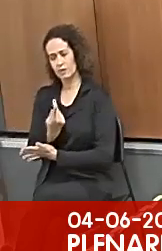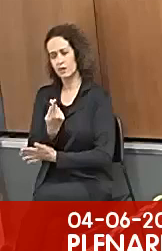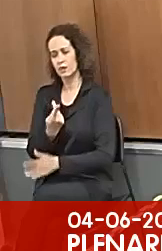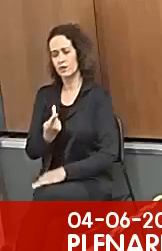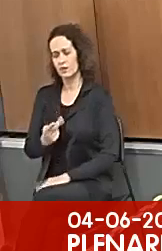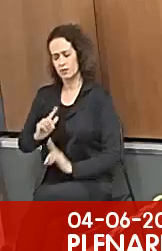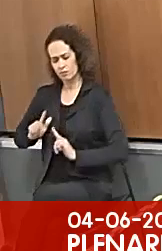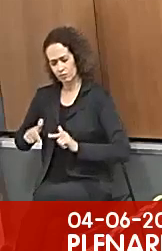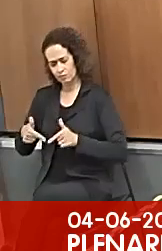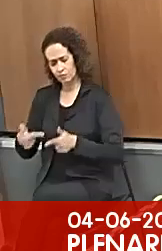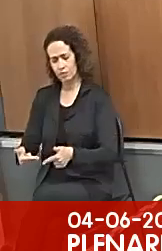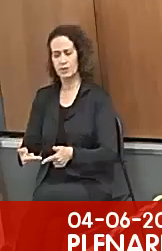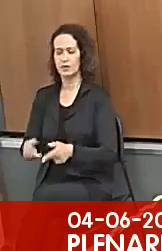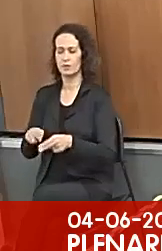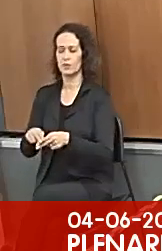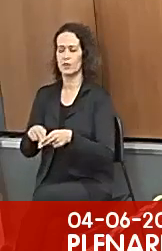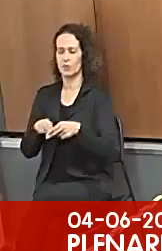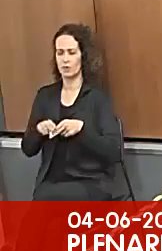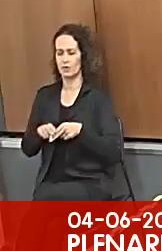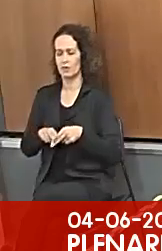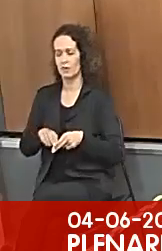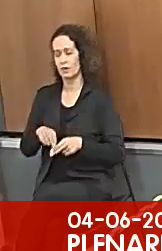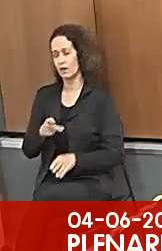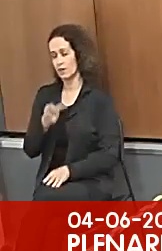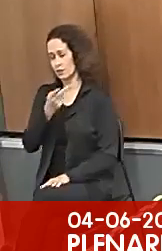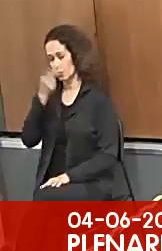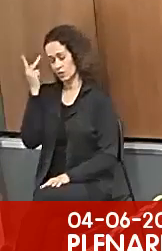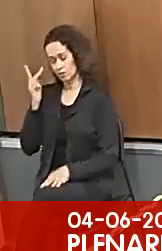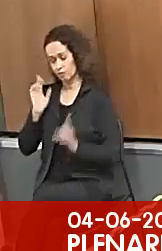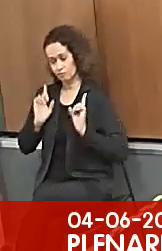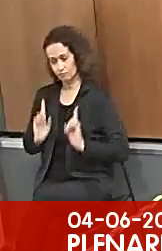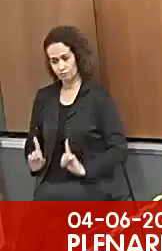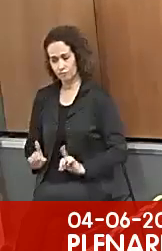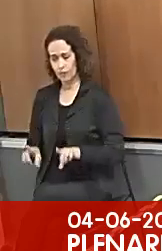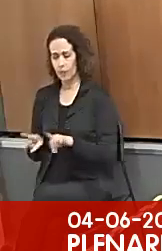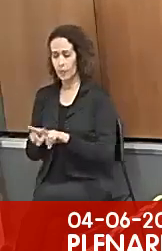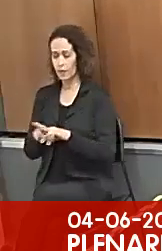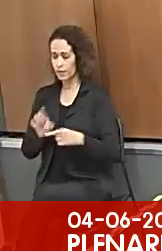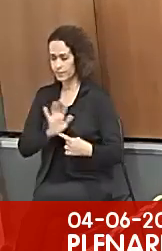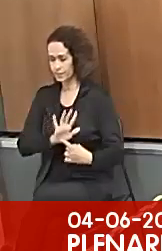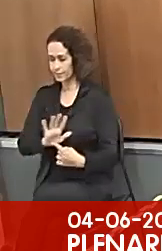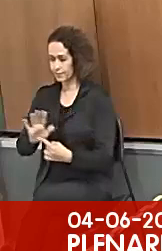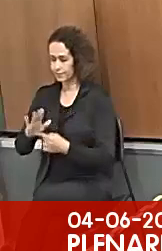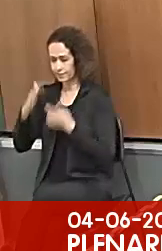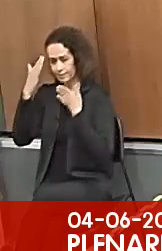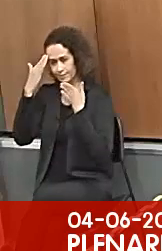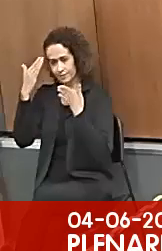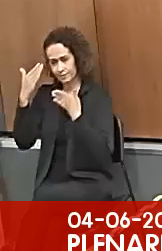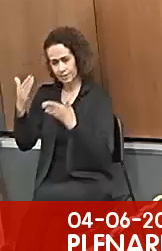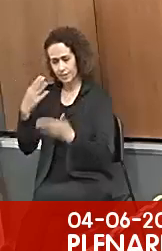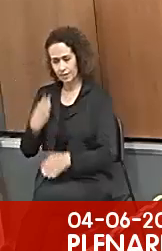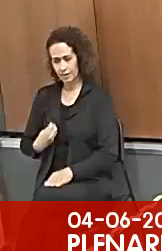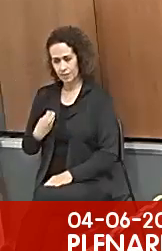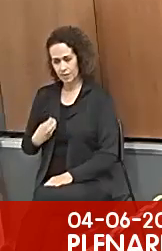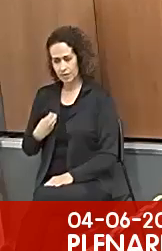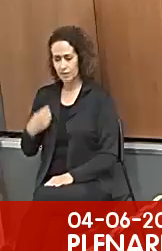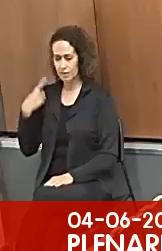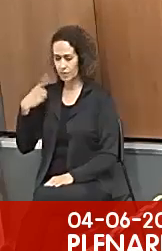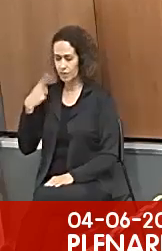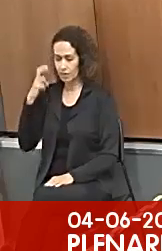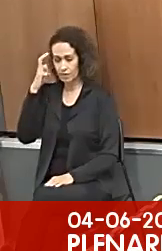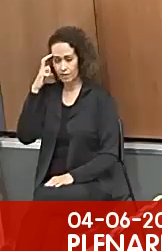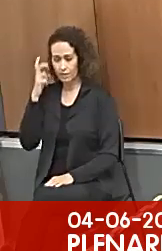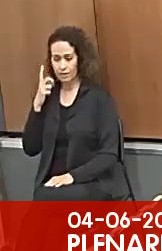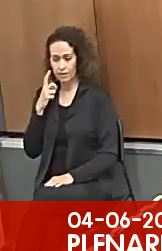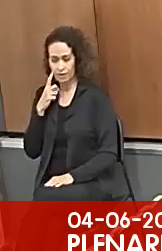realizando em prol da causa das pessoas com deficiência. E quero aqui registrar e agradecer a presença do nosso querido deputado Zé